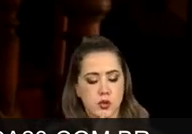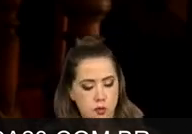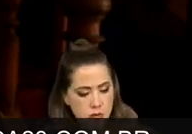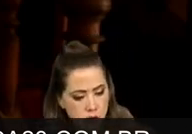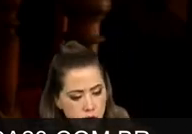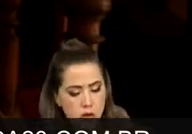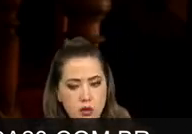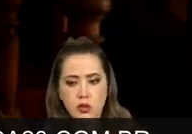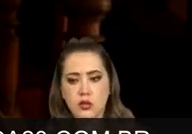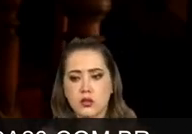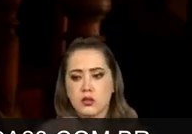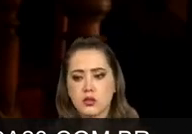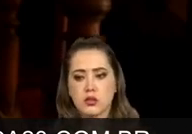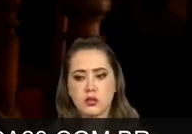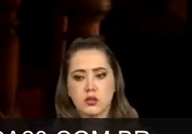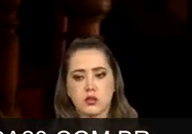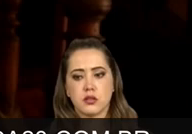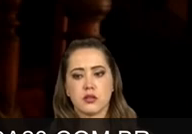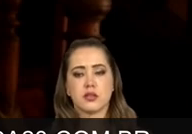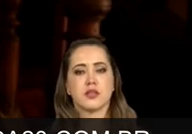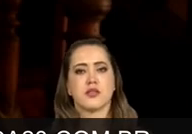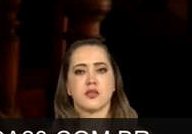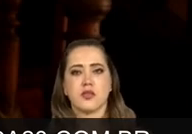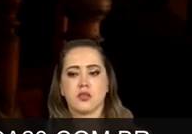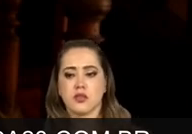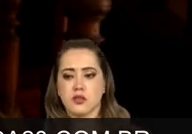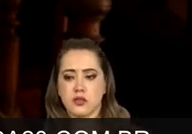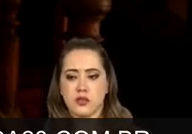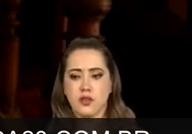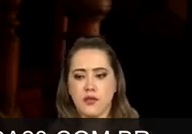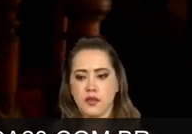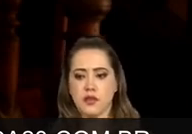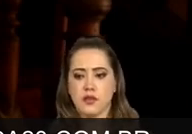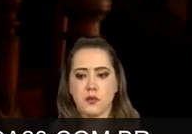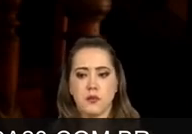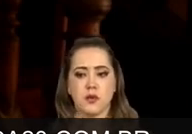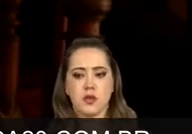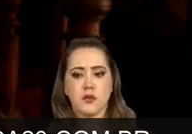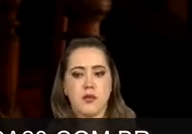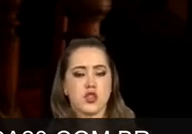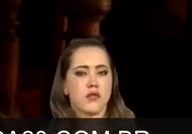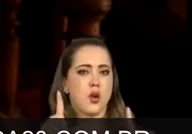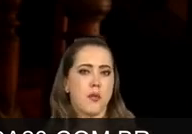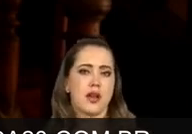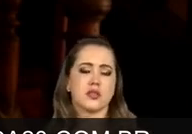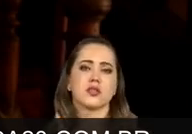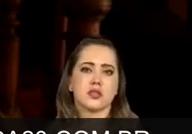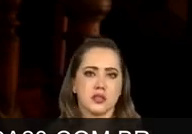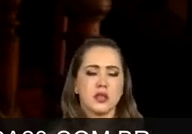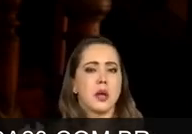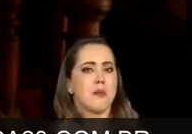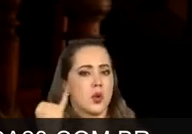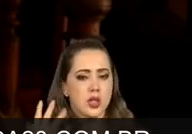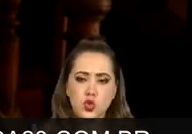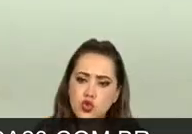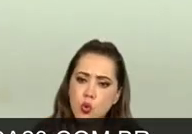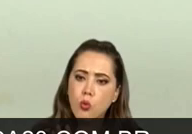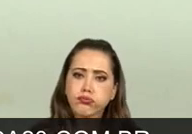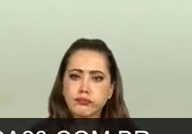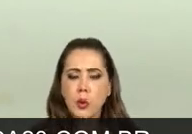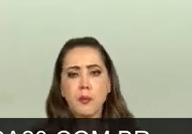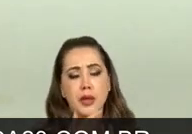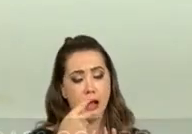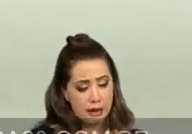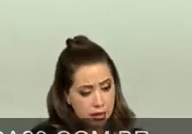isso dentro de uma tecnologia moderada mas de baixo custo que é reproduzida aqui no